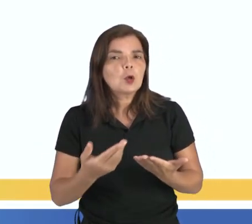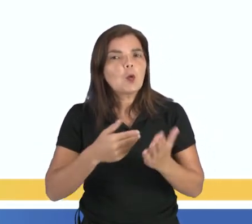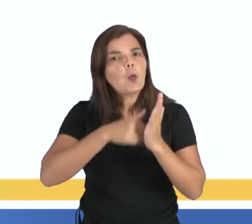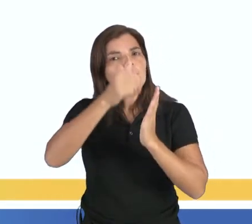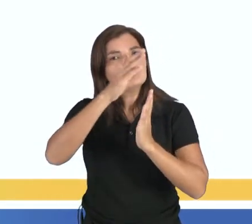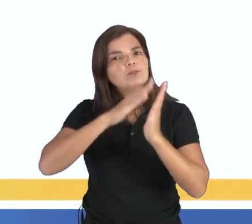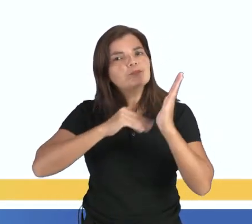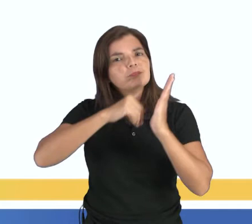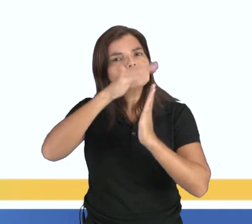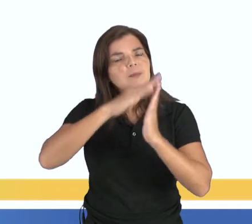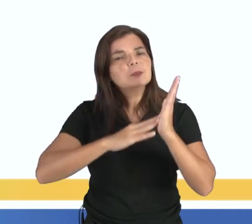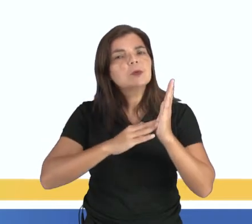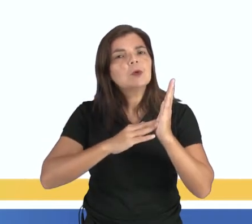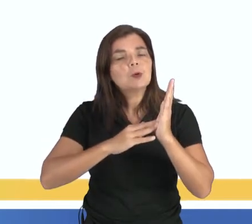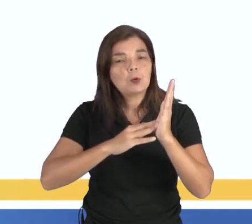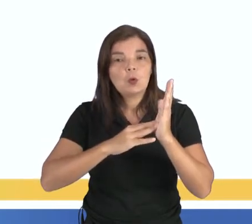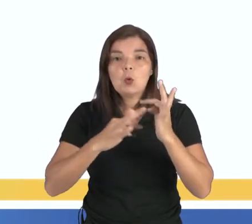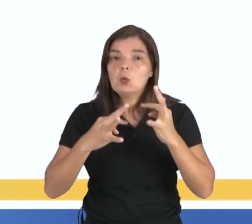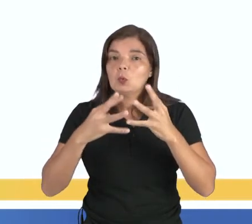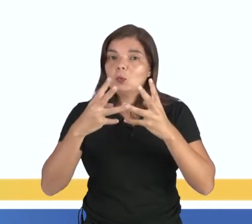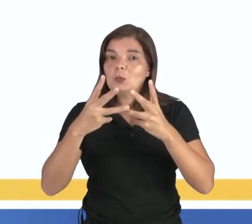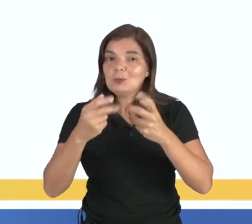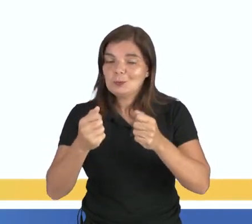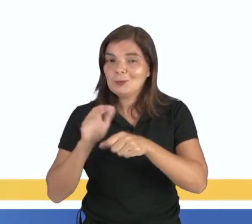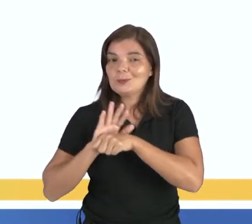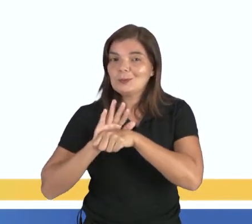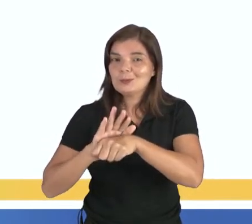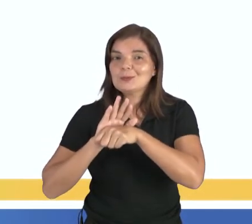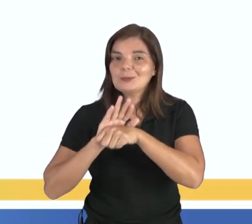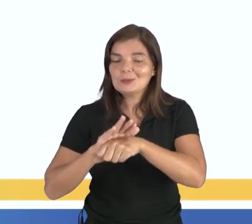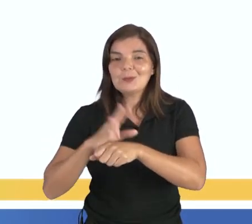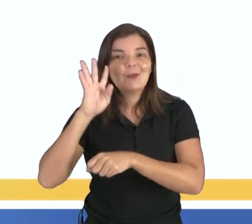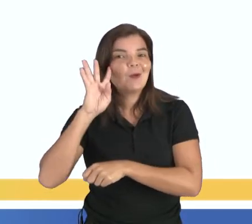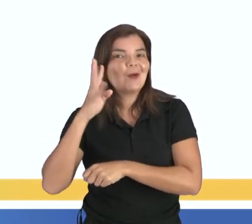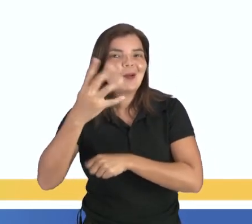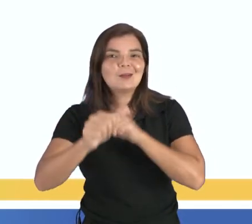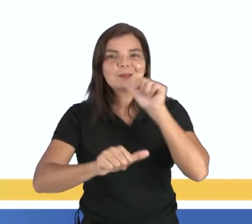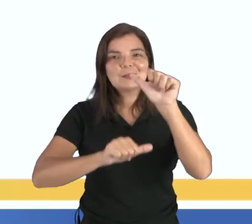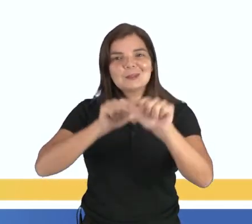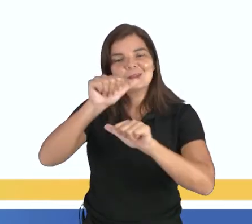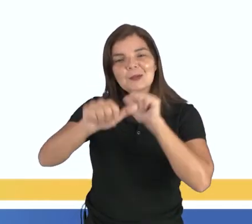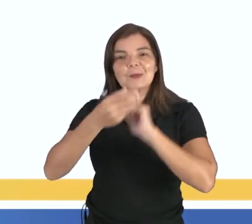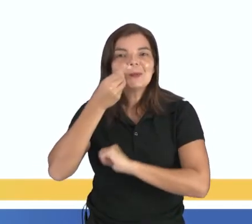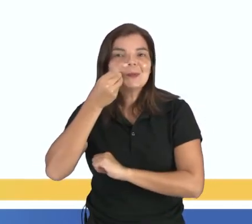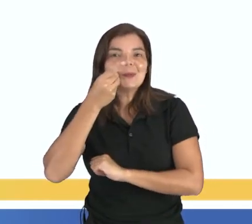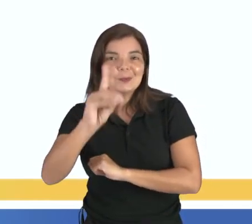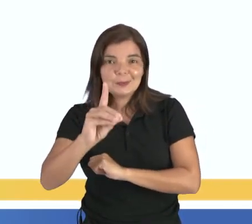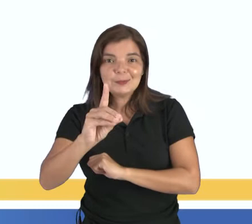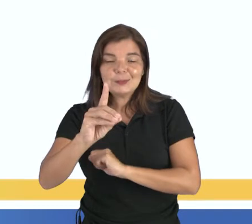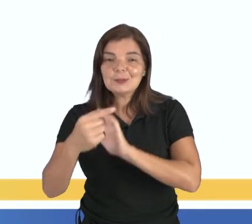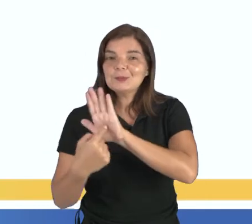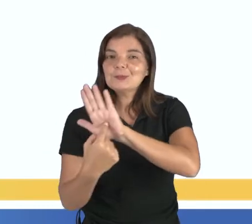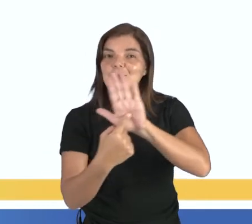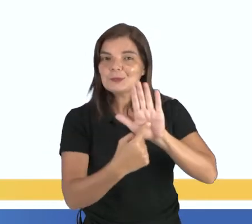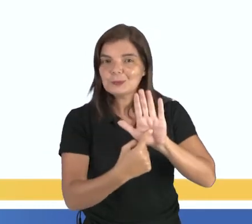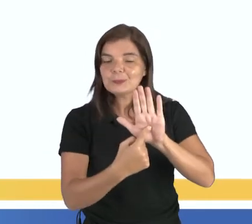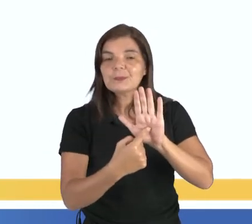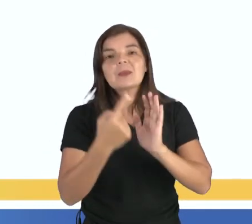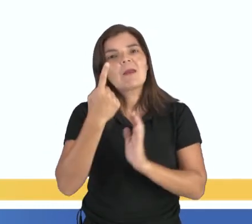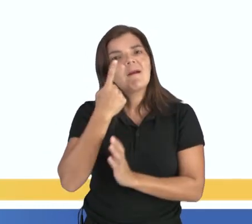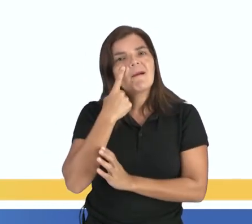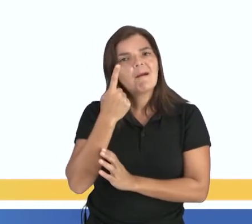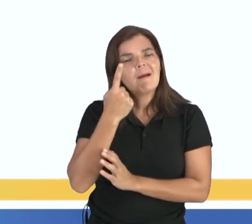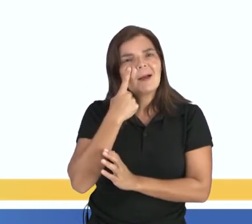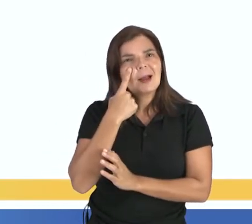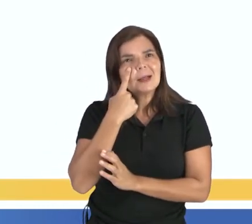pintor, com todos os seus auxiliares, resolveu mudar a data de exposição. Aqui